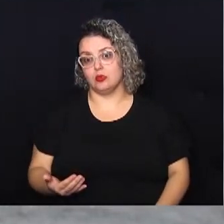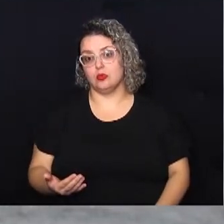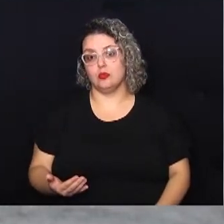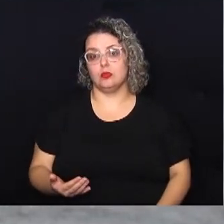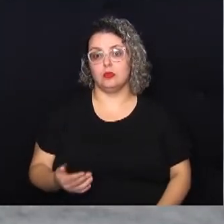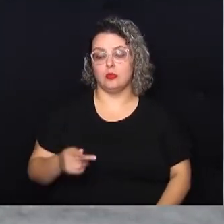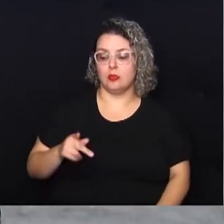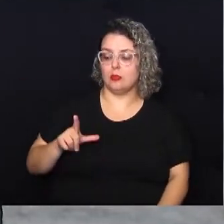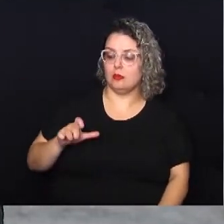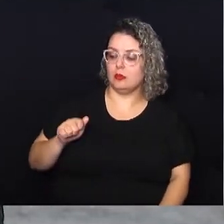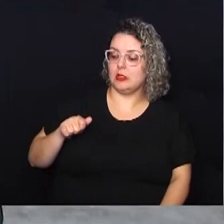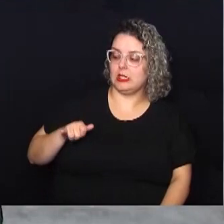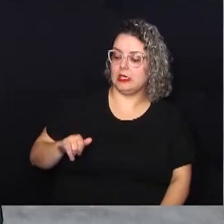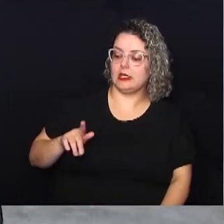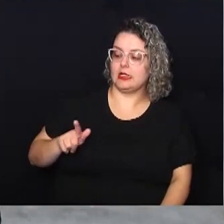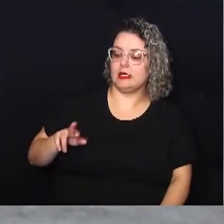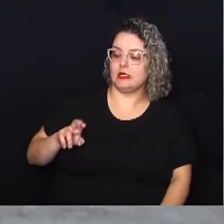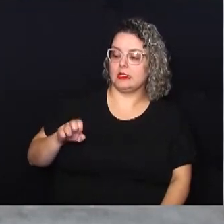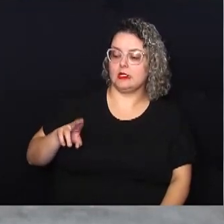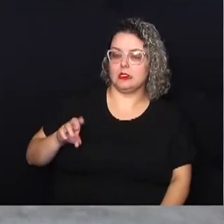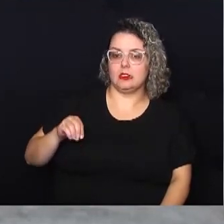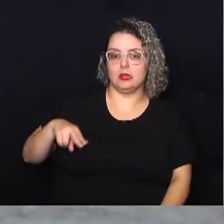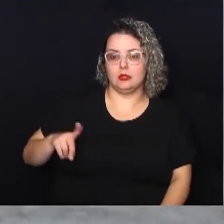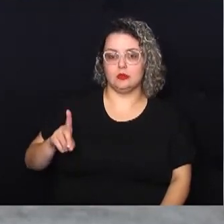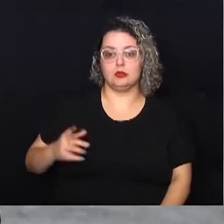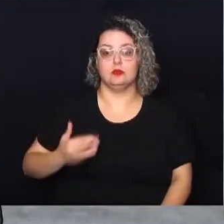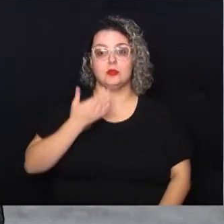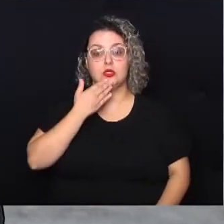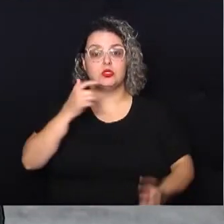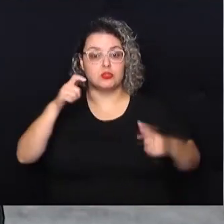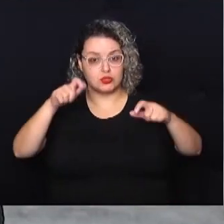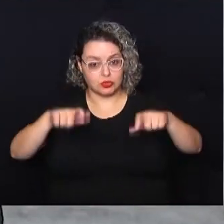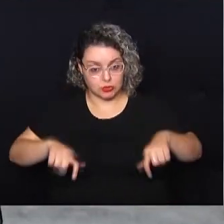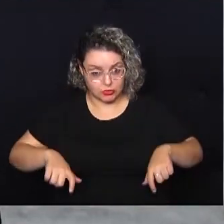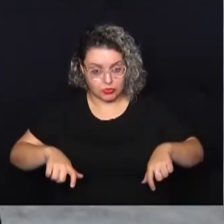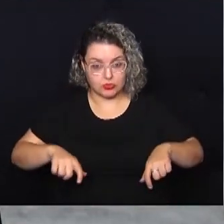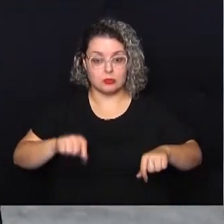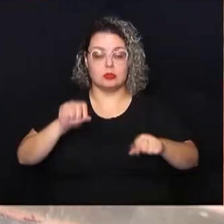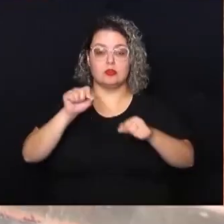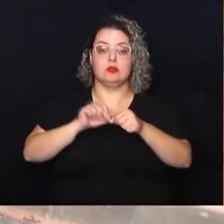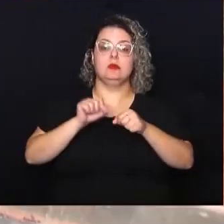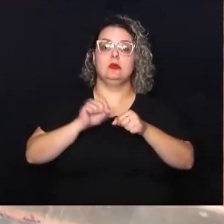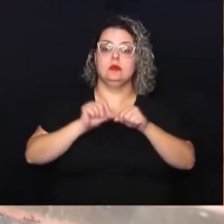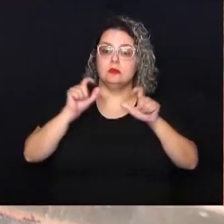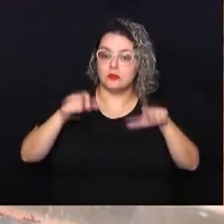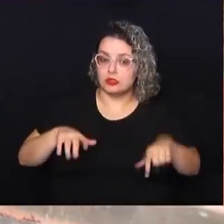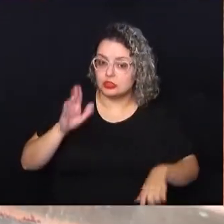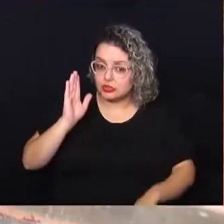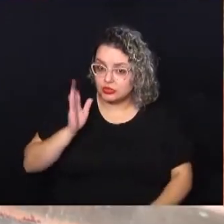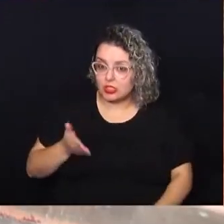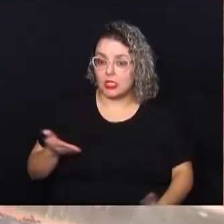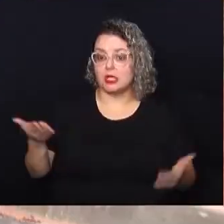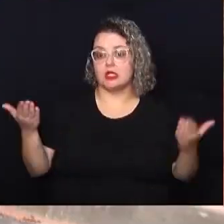para criança, pedindo o campo, que foi feito o campo já. Agora vai